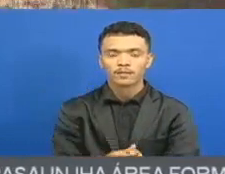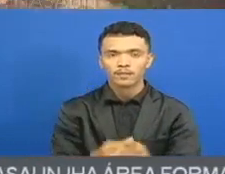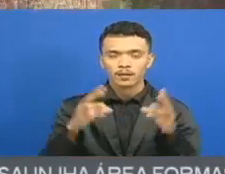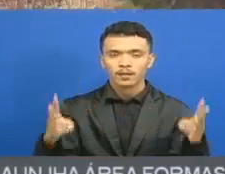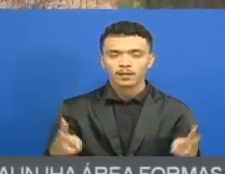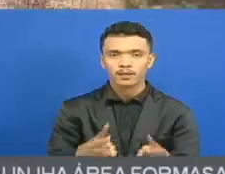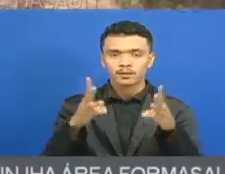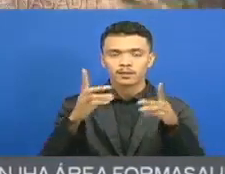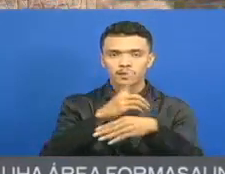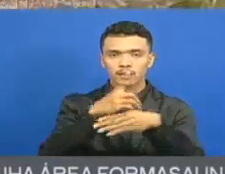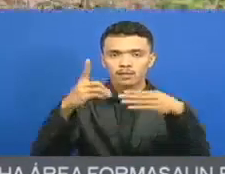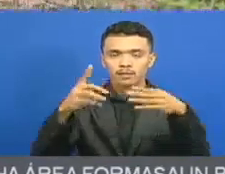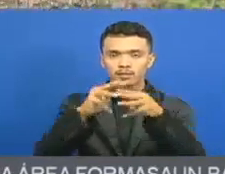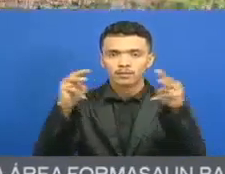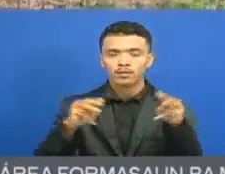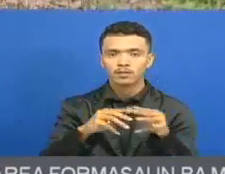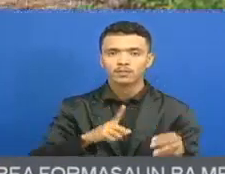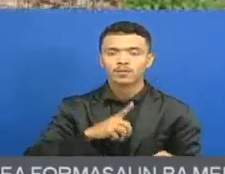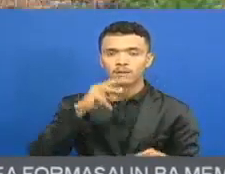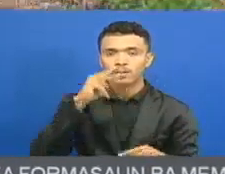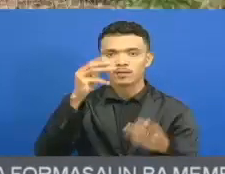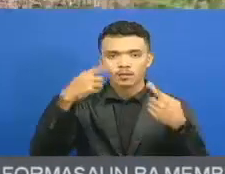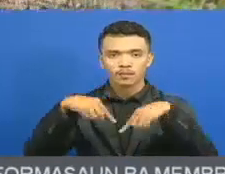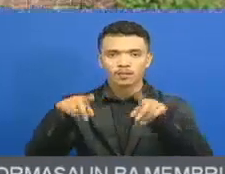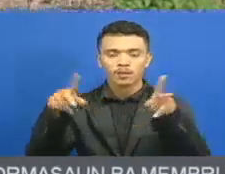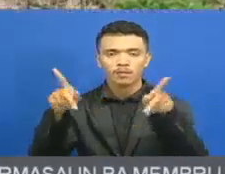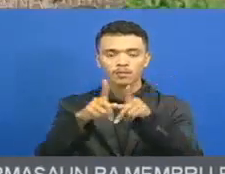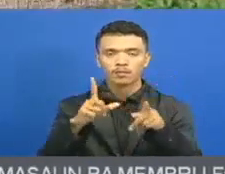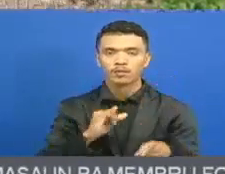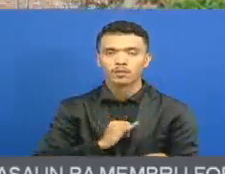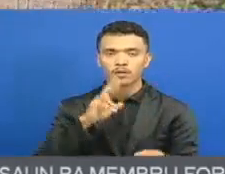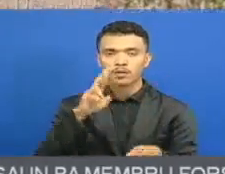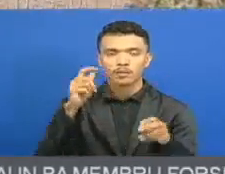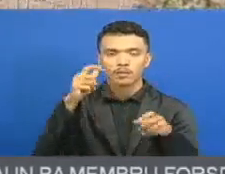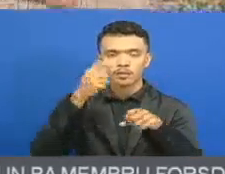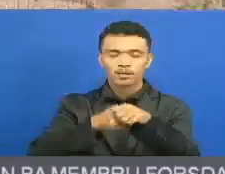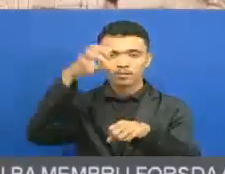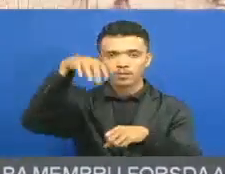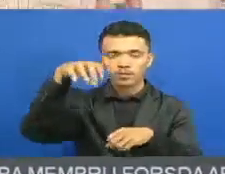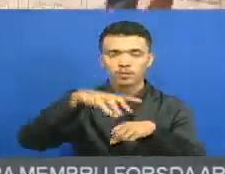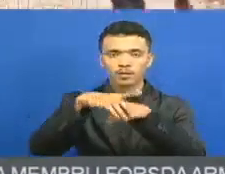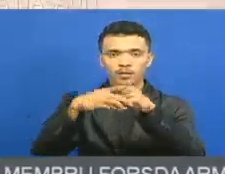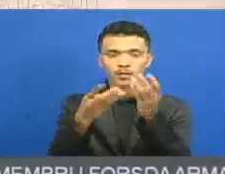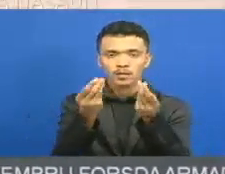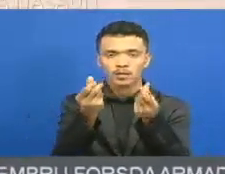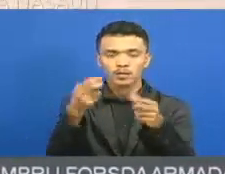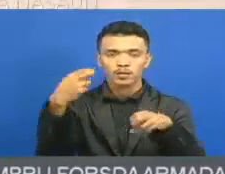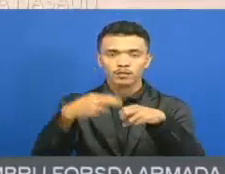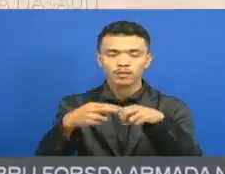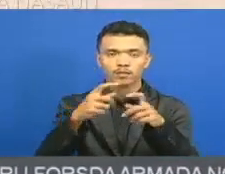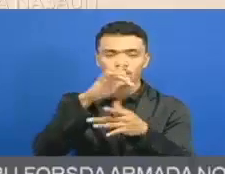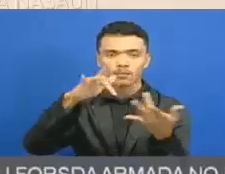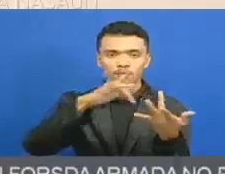Estrada direção capital município Lotemba, posto administrativo Ilomar e a tempo Uda na fila Batahu Dodo, que dificulta o movimento de transporte,